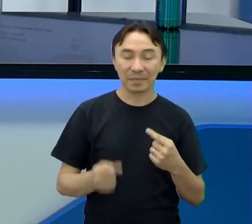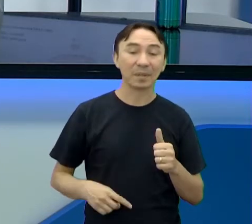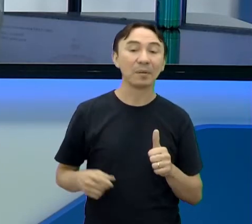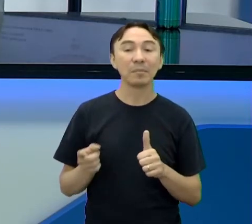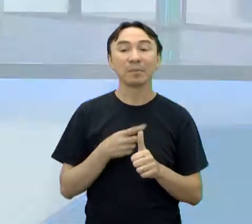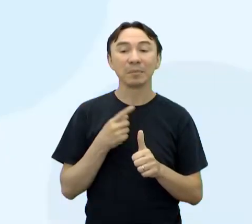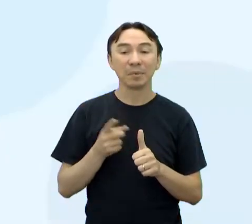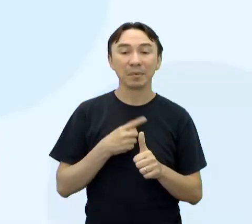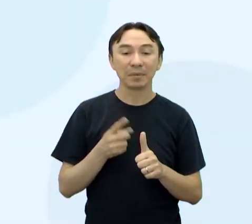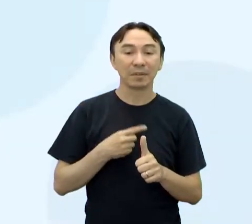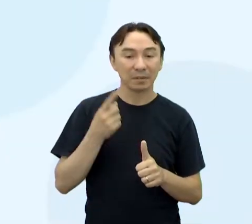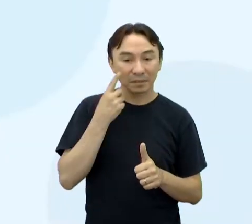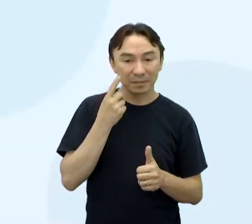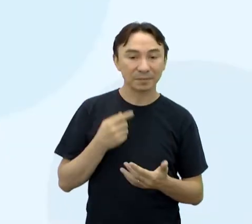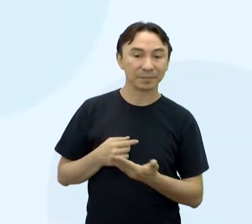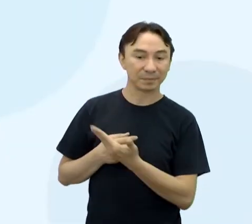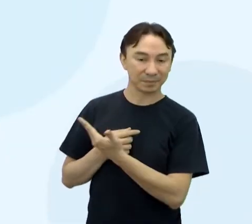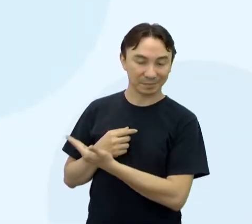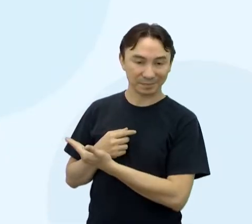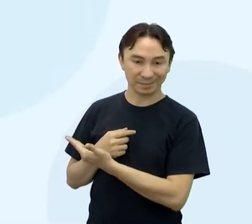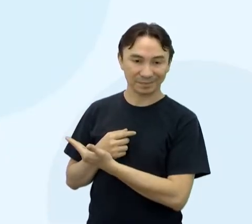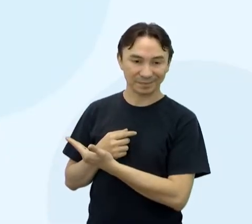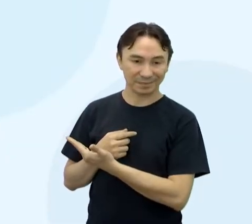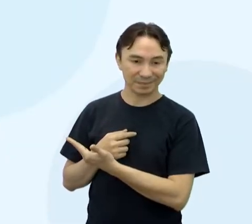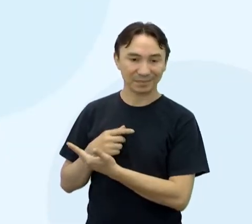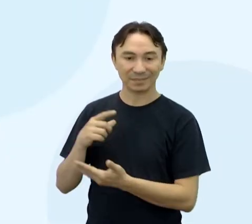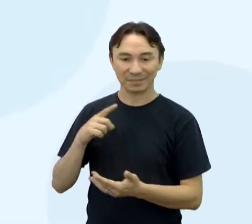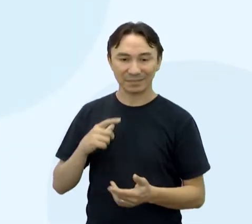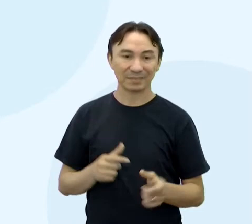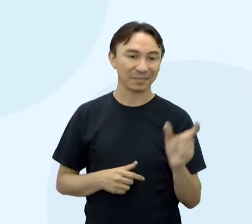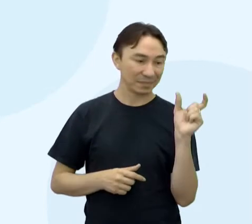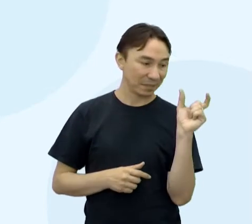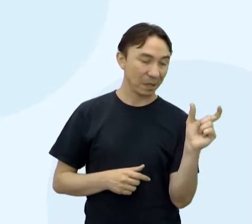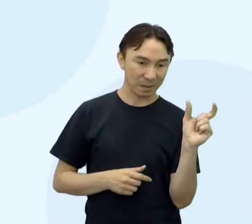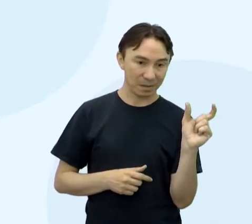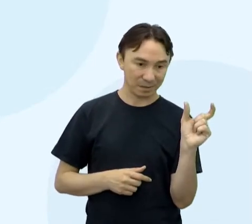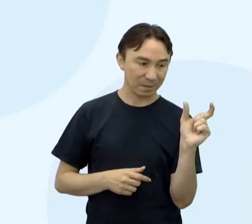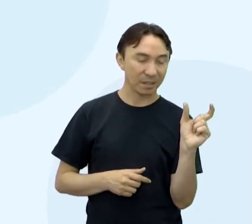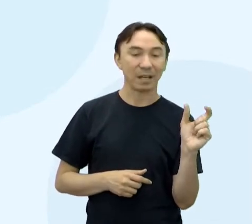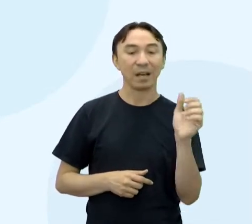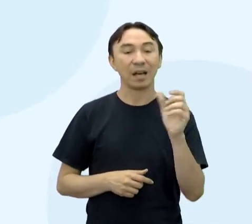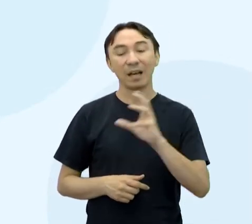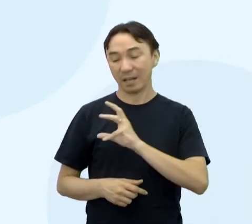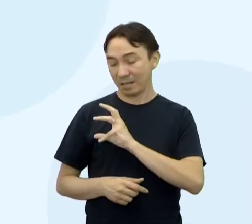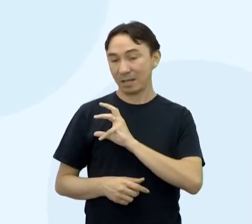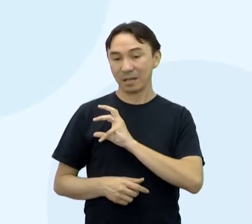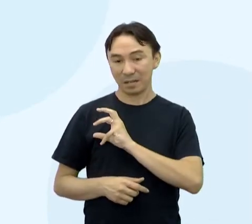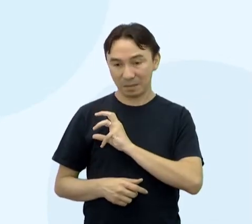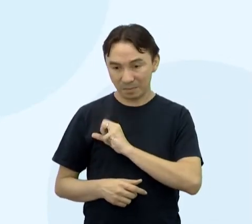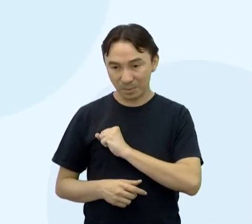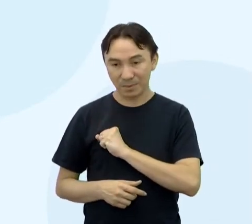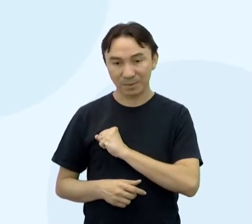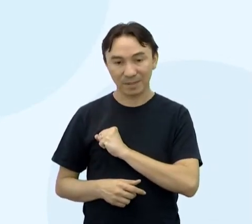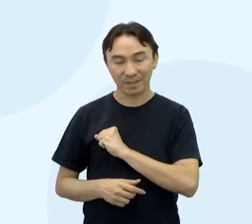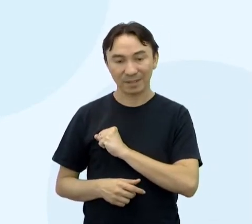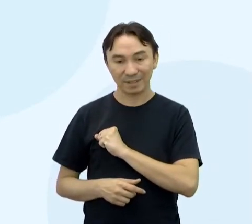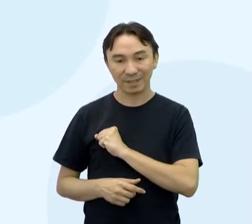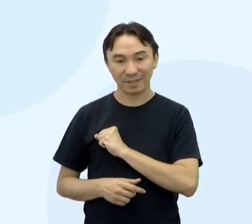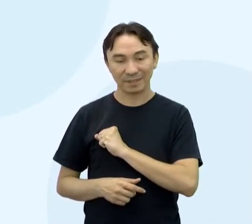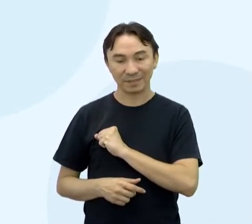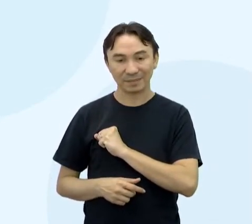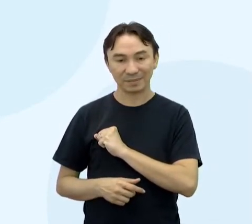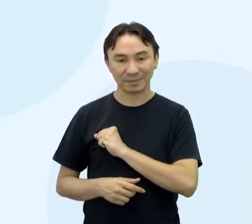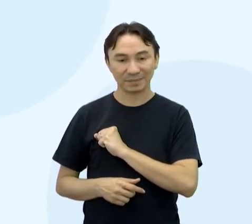imagem e palavra, né? Que eu já falei um pouquinho. Então, amor. Essa segunda eu escolhi porque está muito